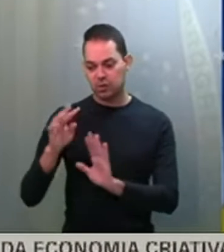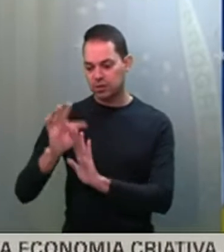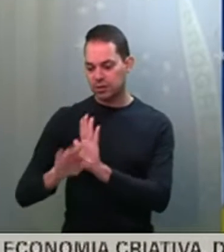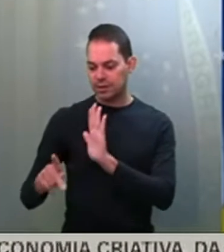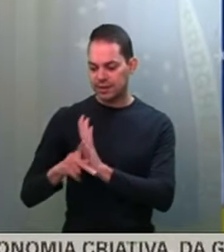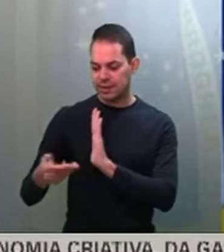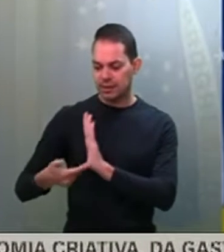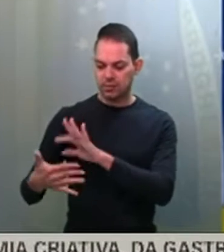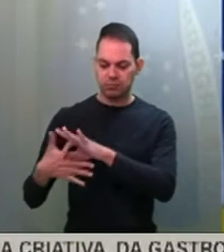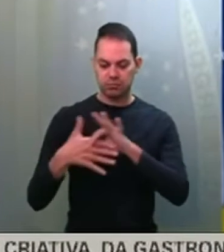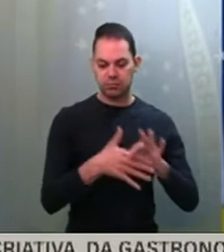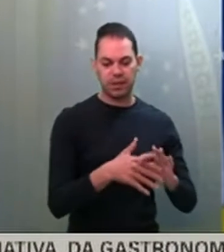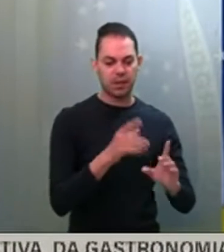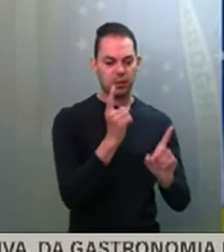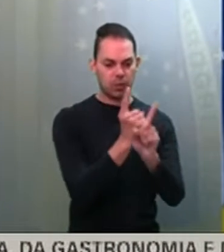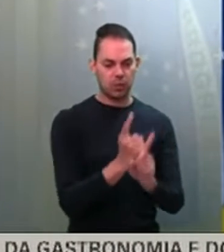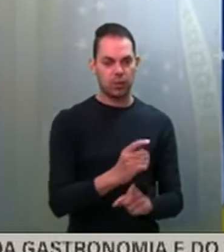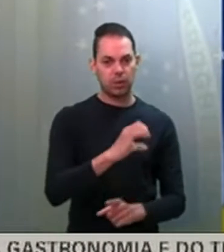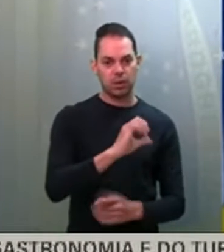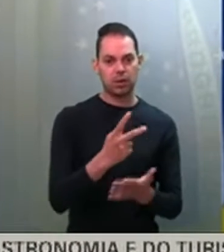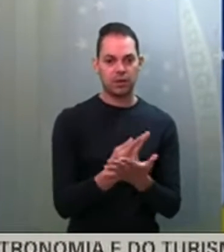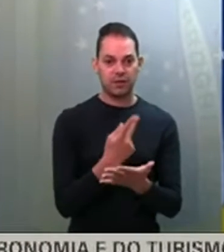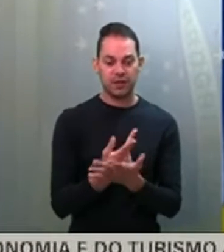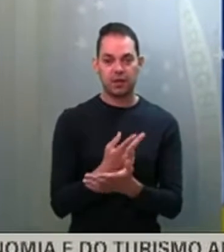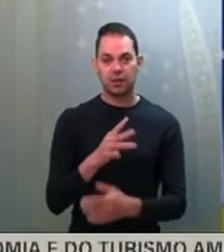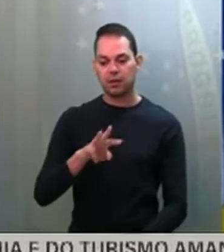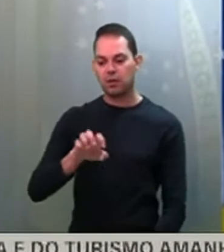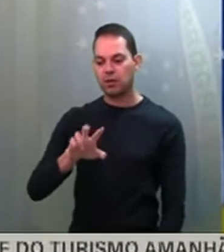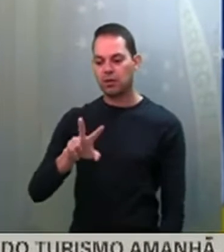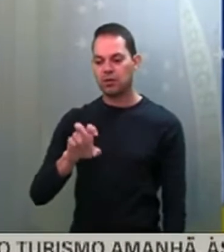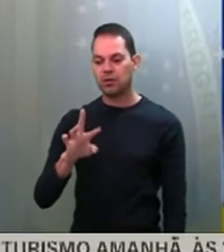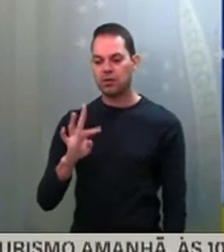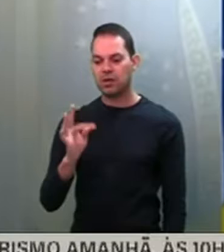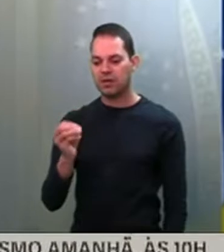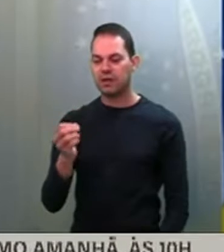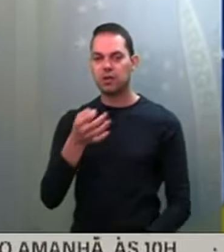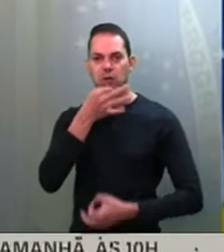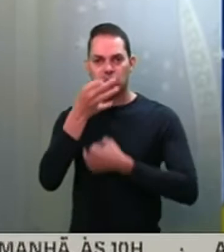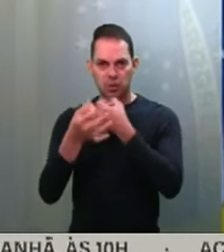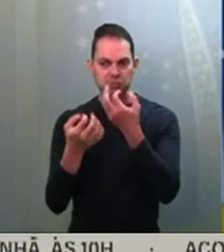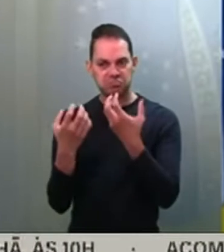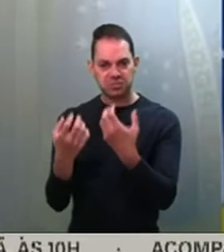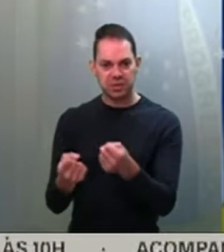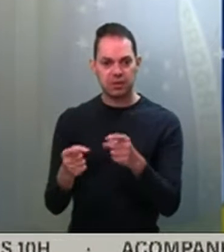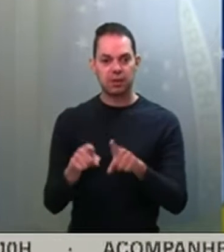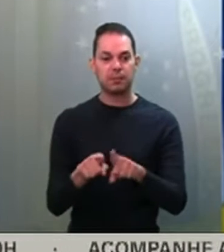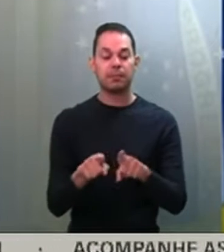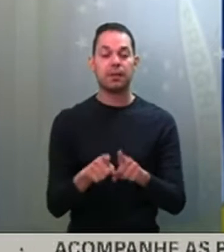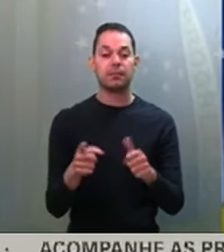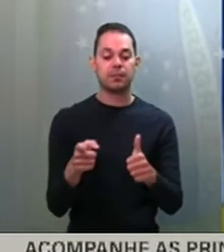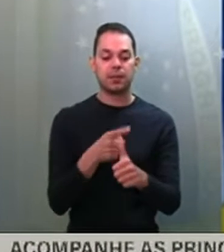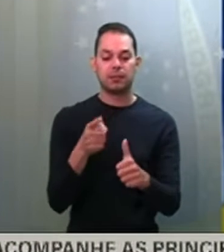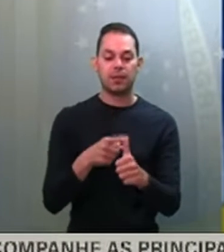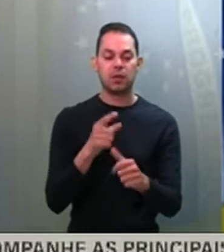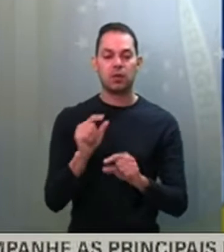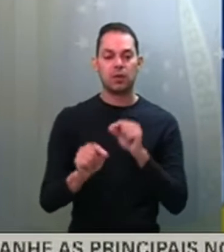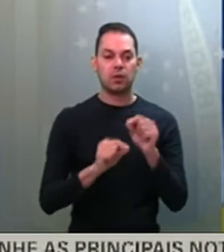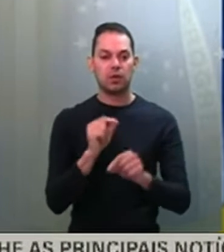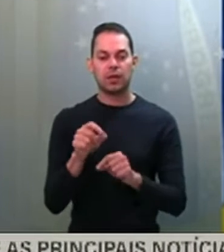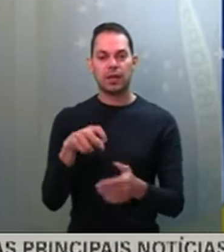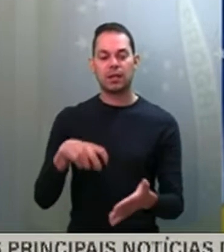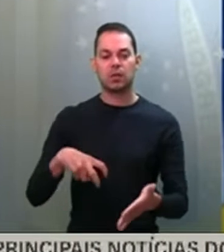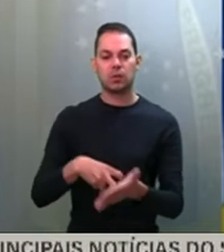novo então as alterações acolhidas pelo Senador weverton quais seja o sucintamente primeiro ressalvar a